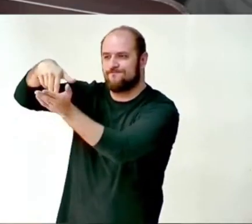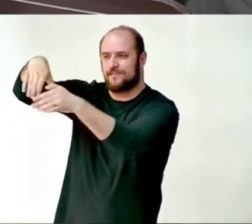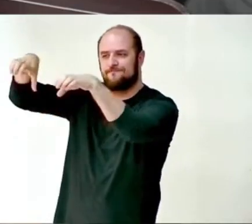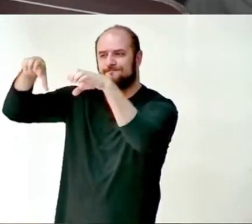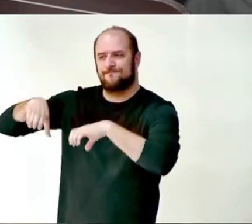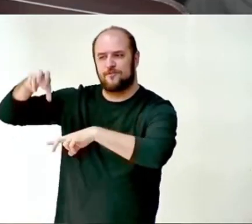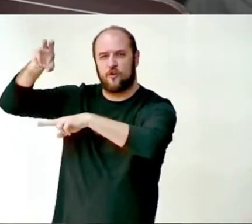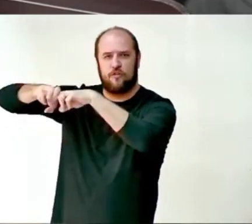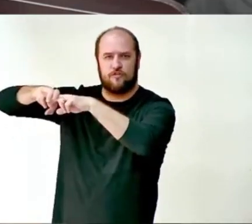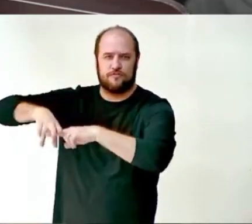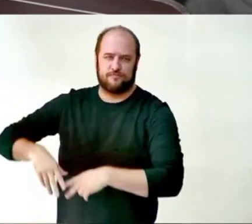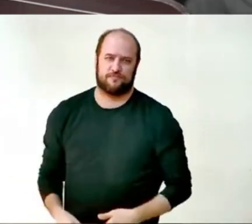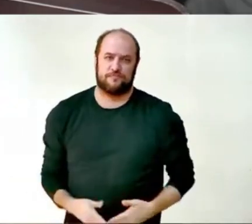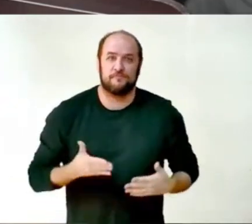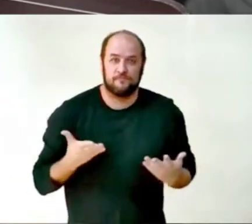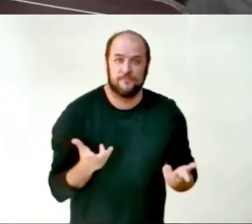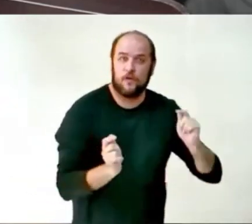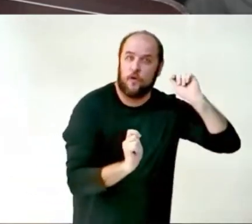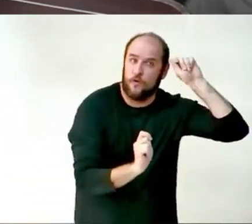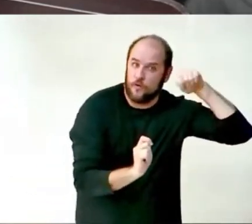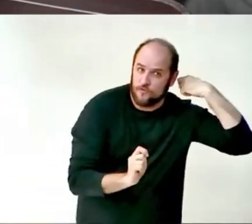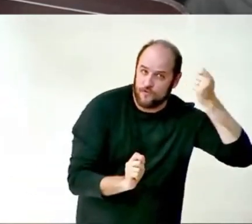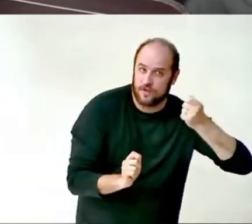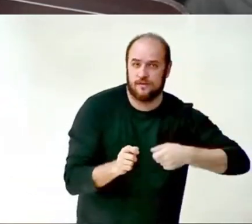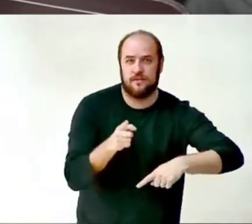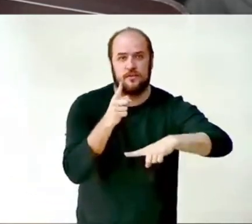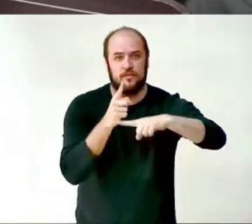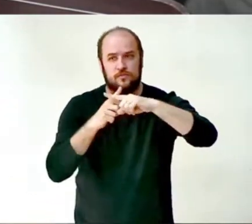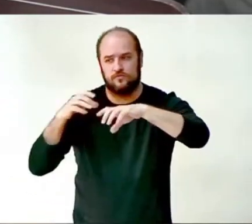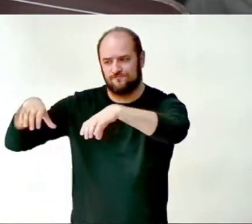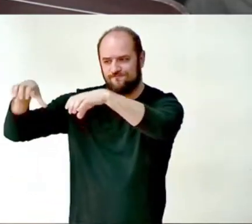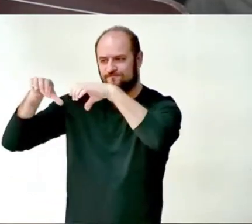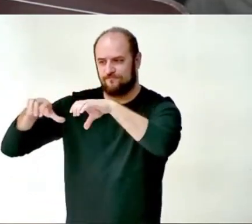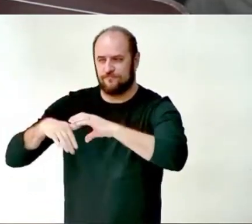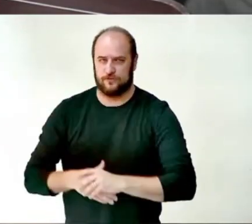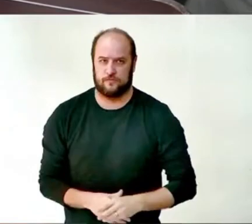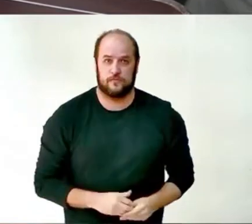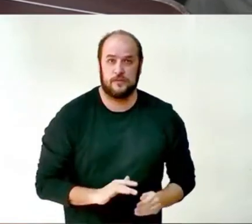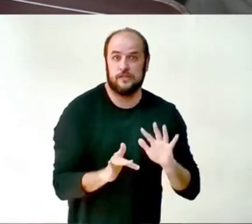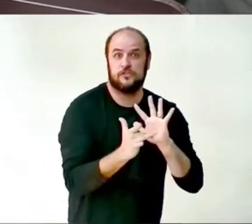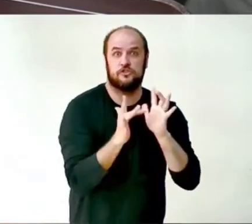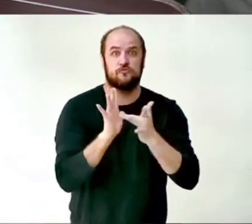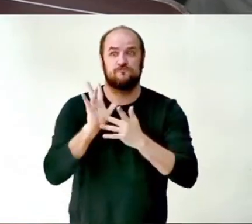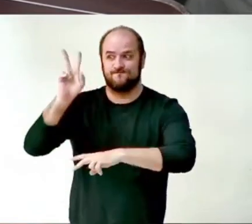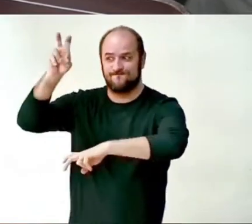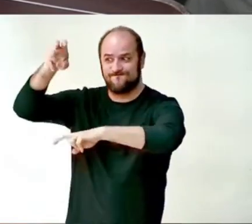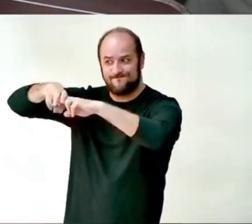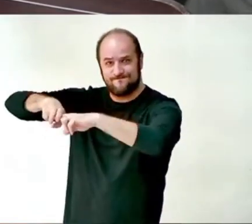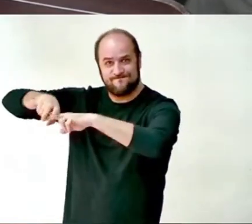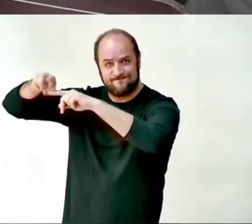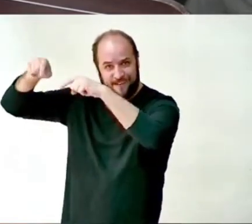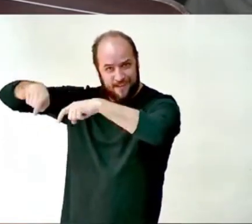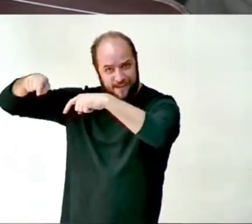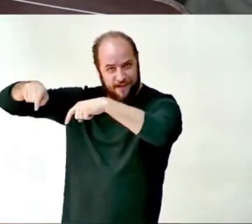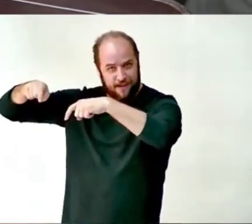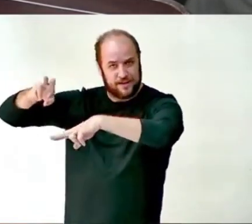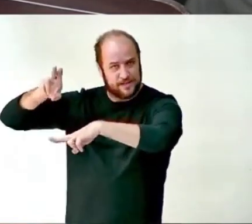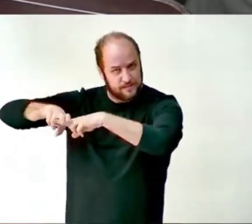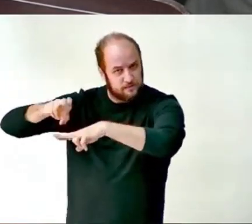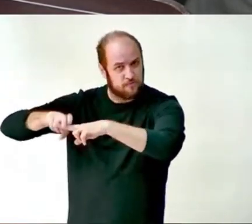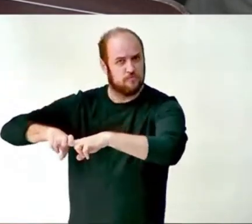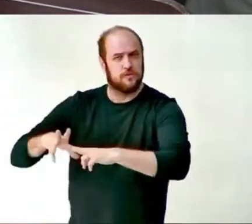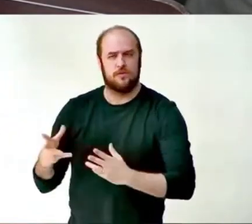ovelha, uma cruz e um trono. Quando Jesus se assentou neste trono,